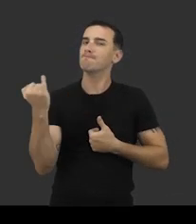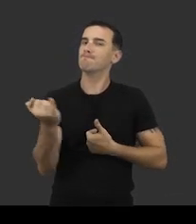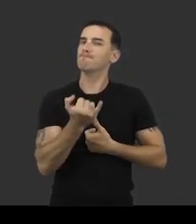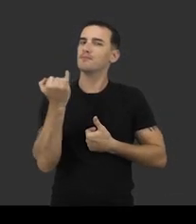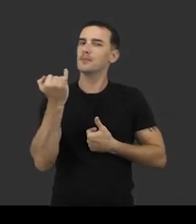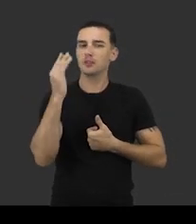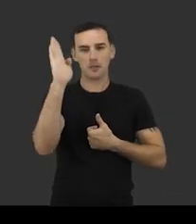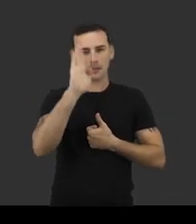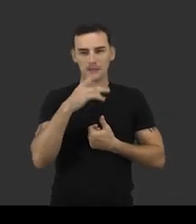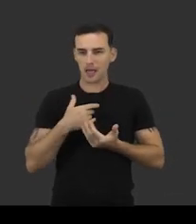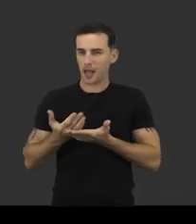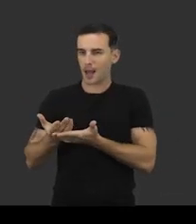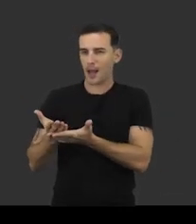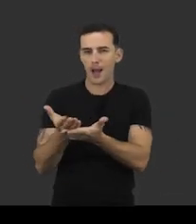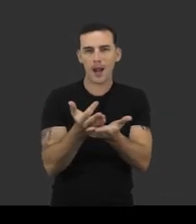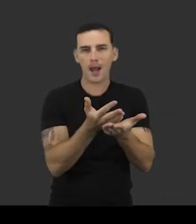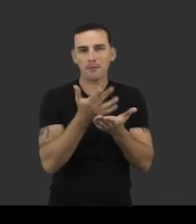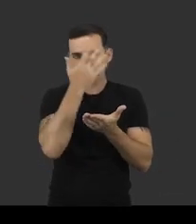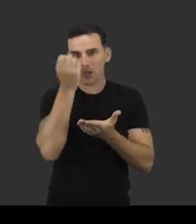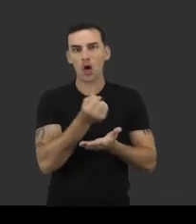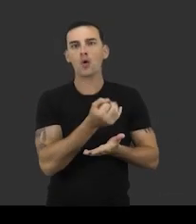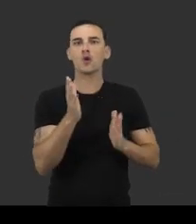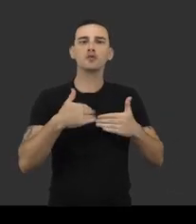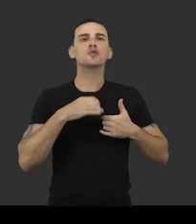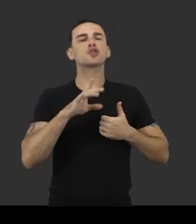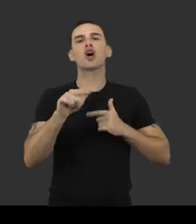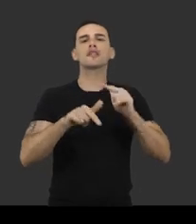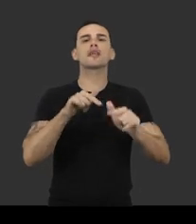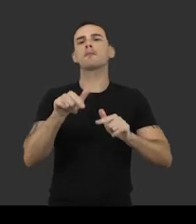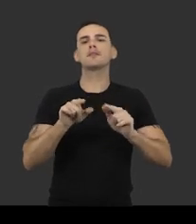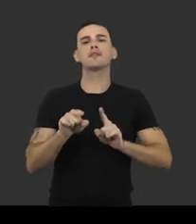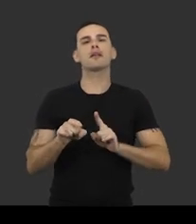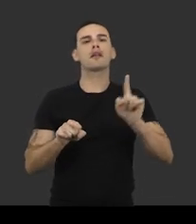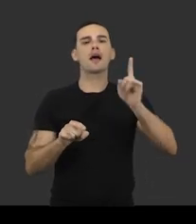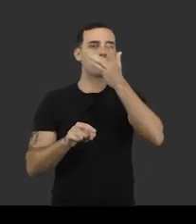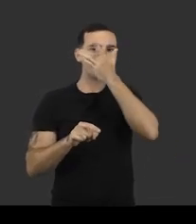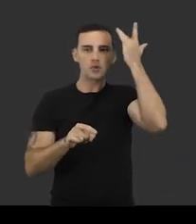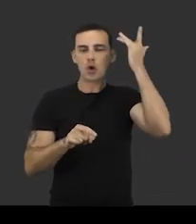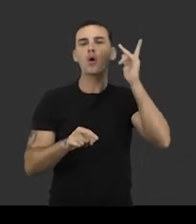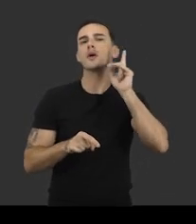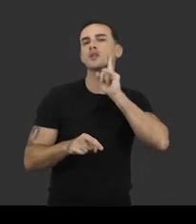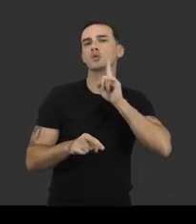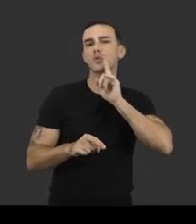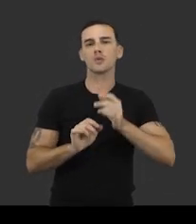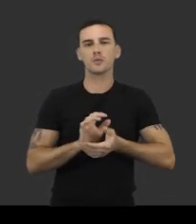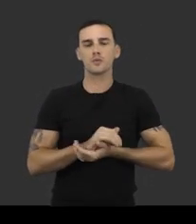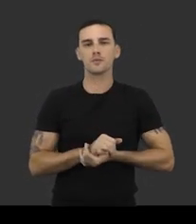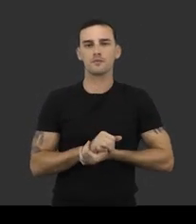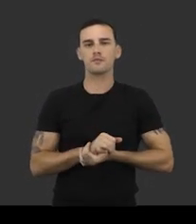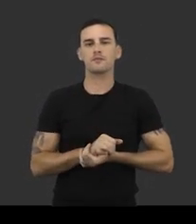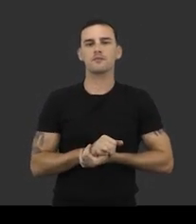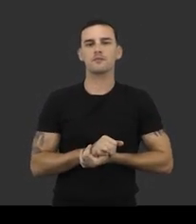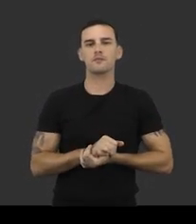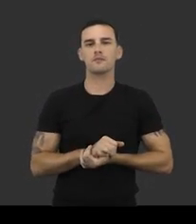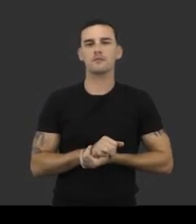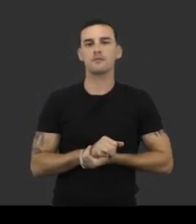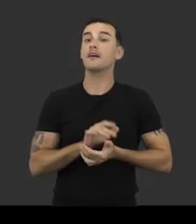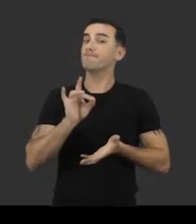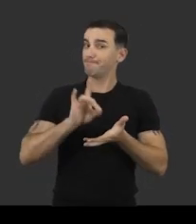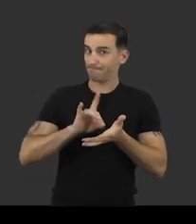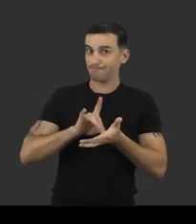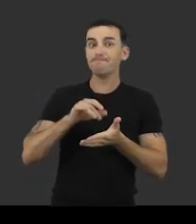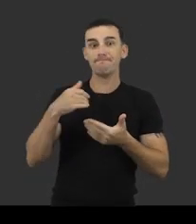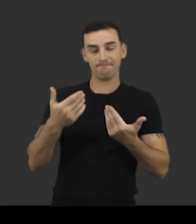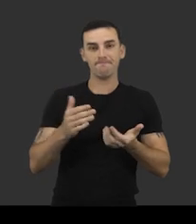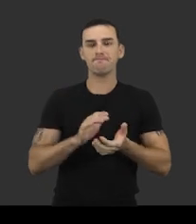o seu levantamento epidemiológico e não fique aí só trabalhando com os números dos outros, entendeu? Verdade, professora,